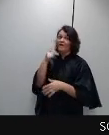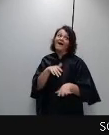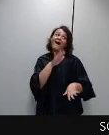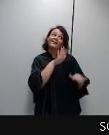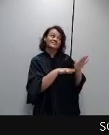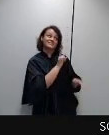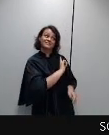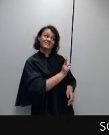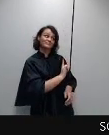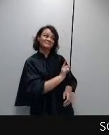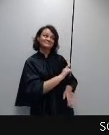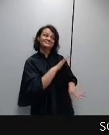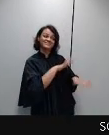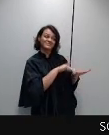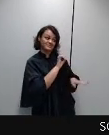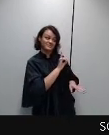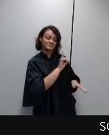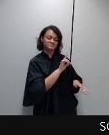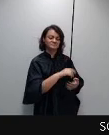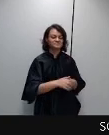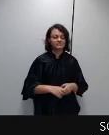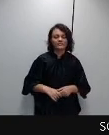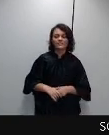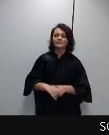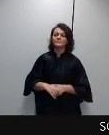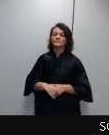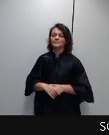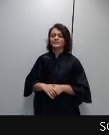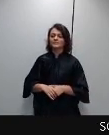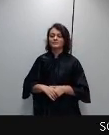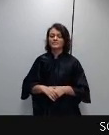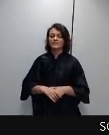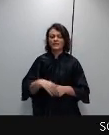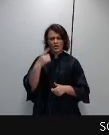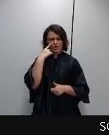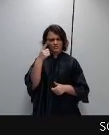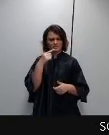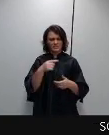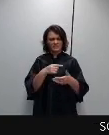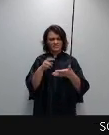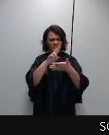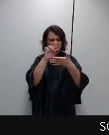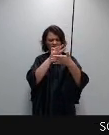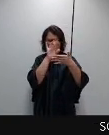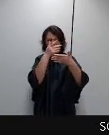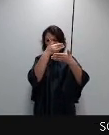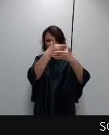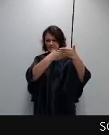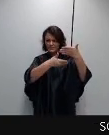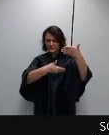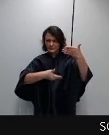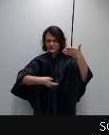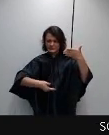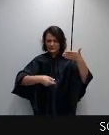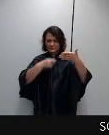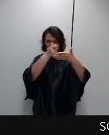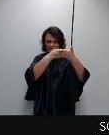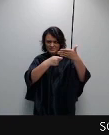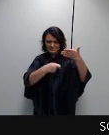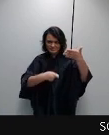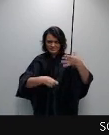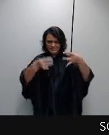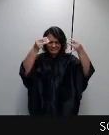vocês como ver aqui pela quilométrica imensa que eu elaborei e isso é verdade